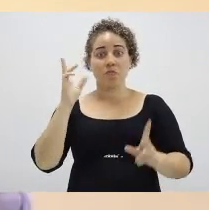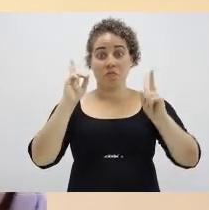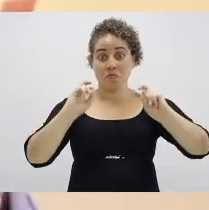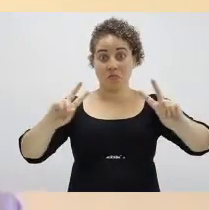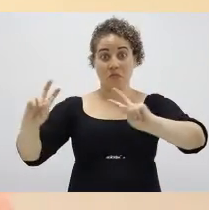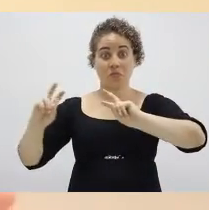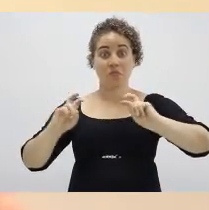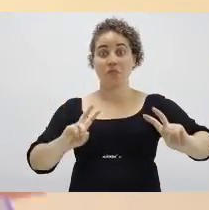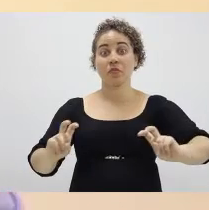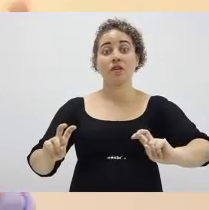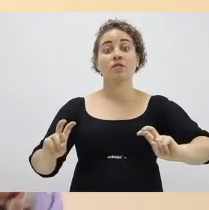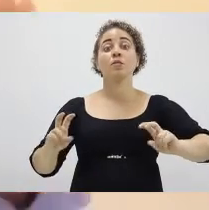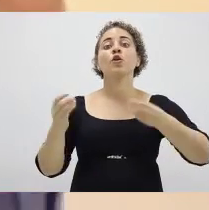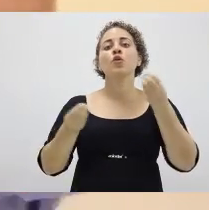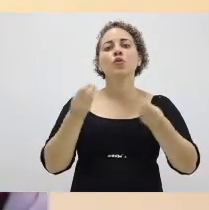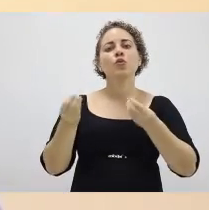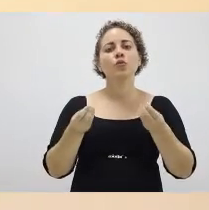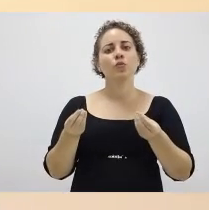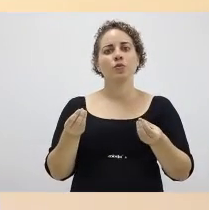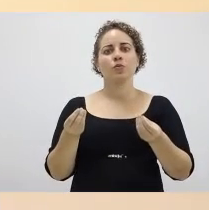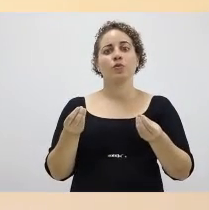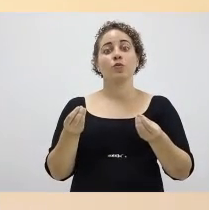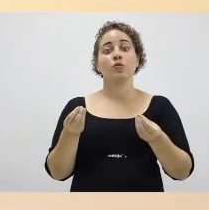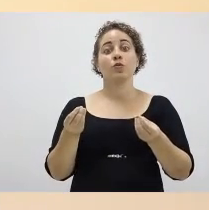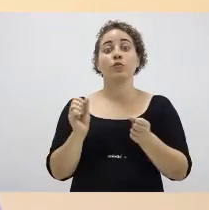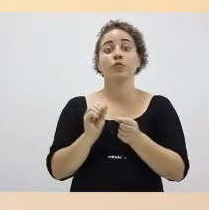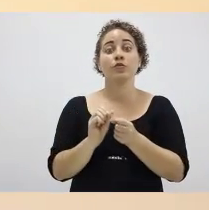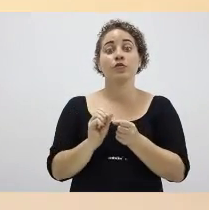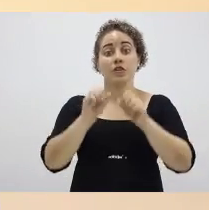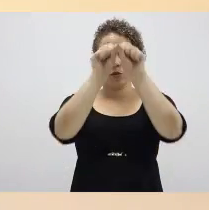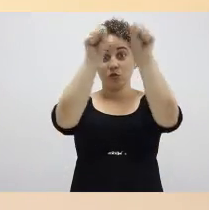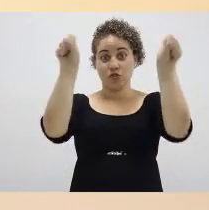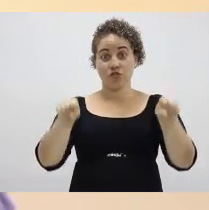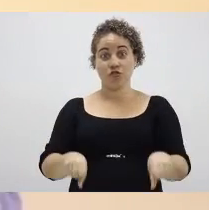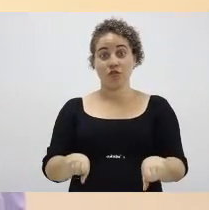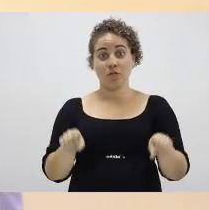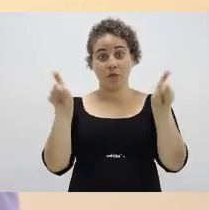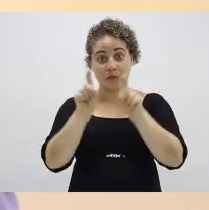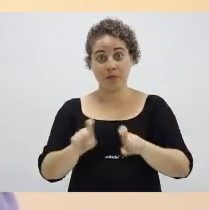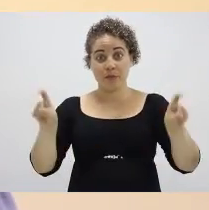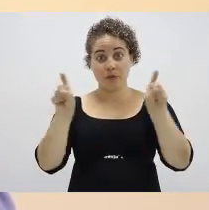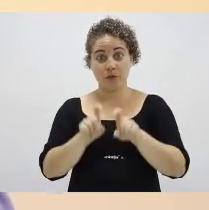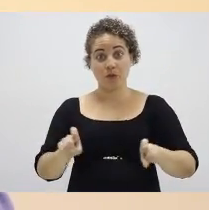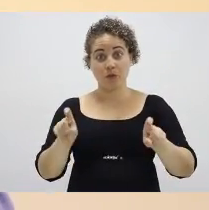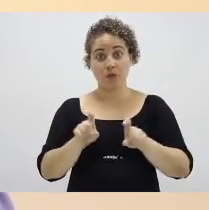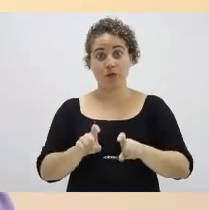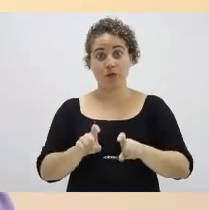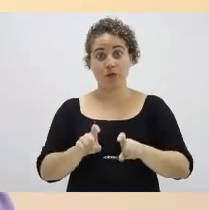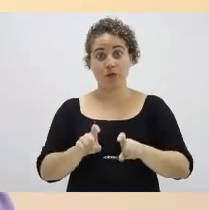sistema, a plataforma de CRM, ou seja, a solução de informática utilizada, vai aumentando o nível